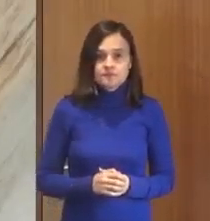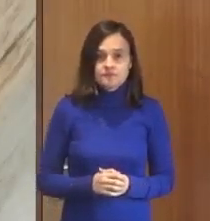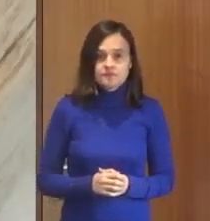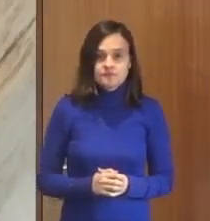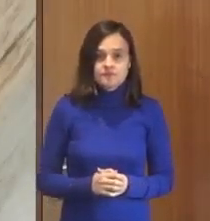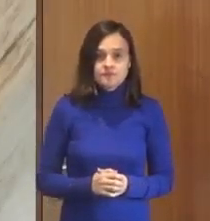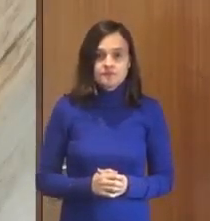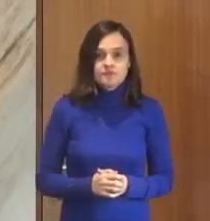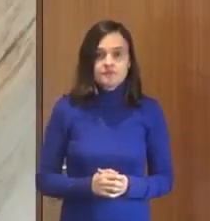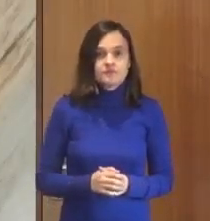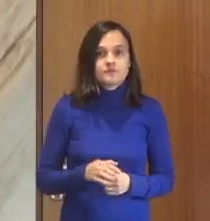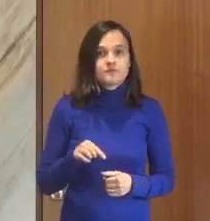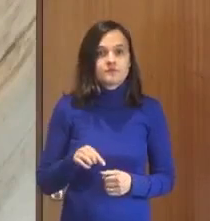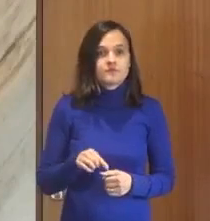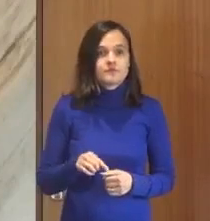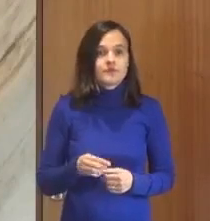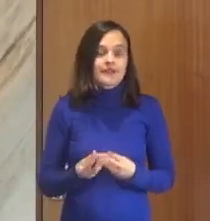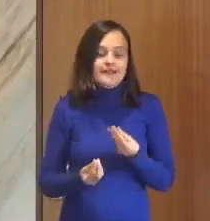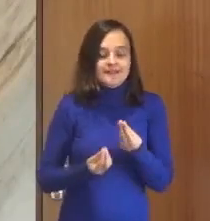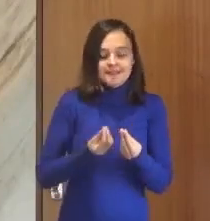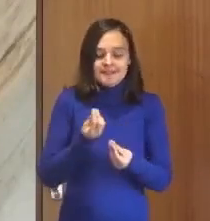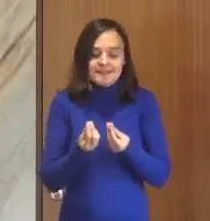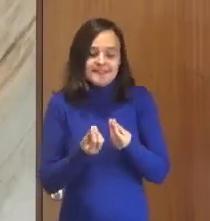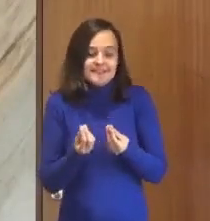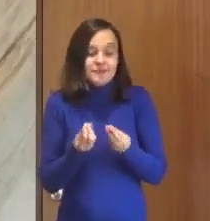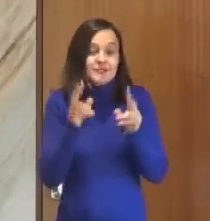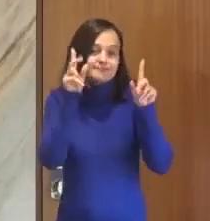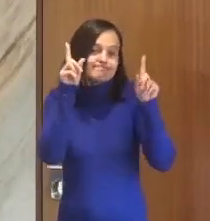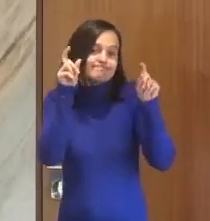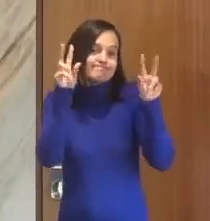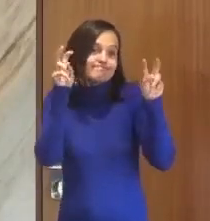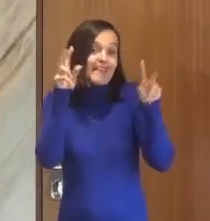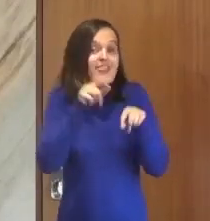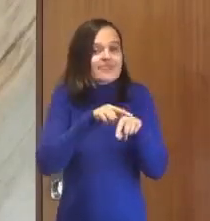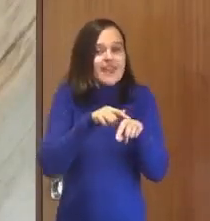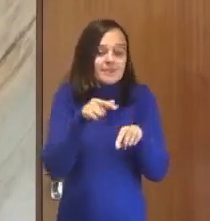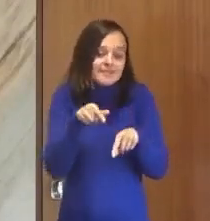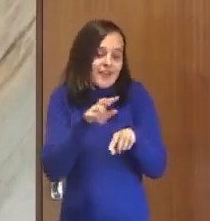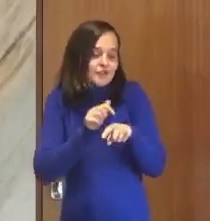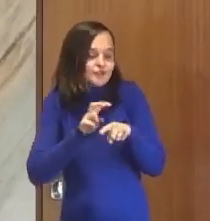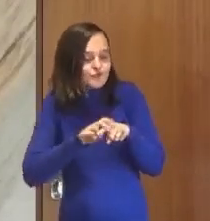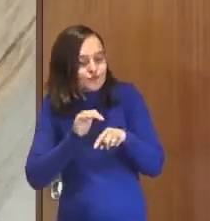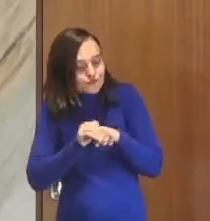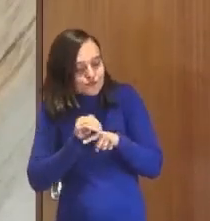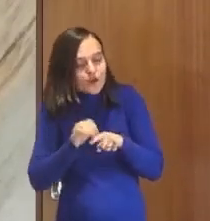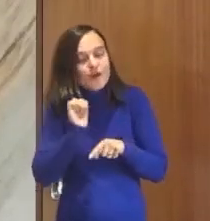podemos chamar o labor limai, não teve este tempo para aperfeiçoar a sua obra.